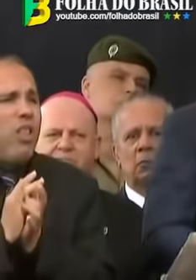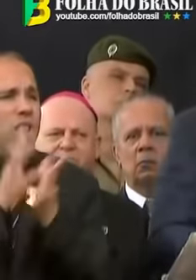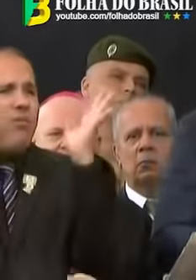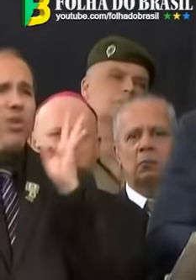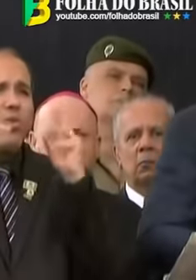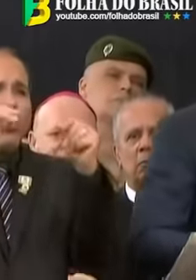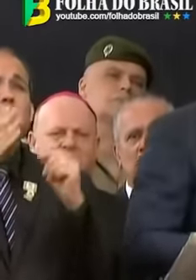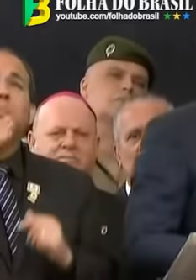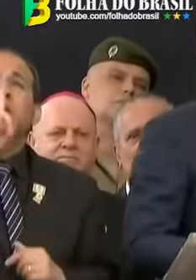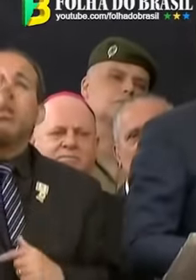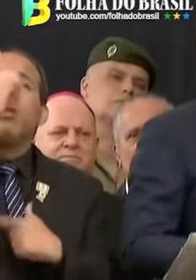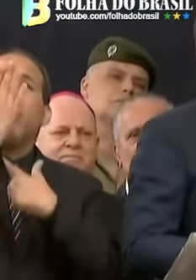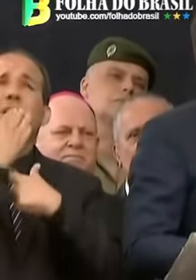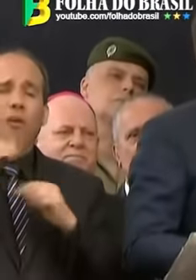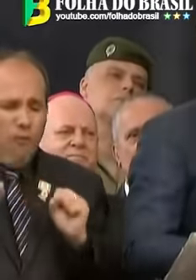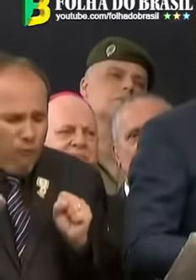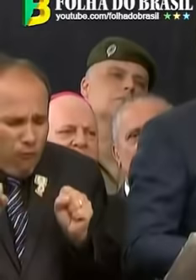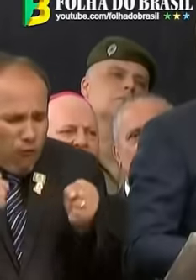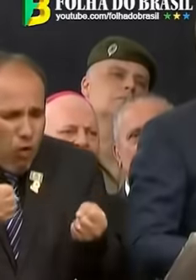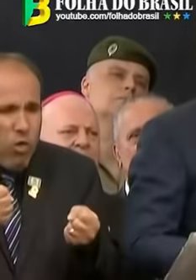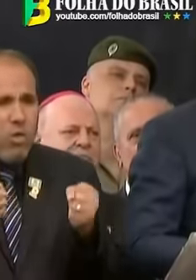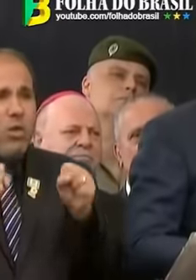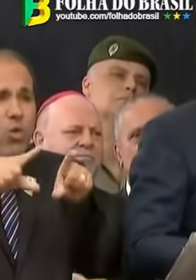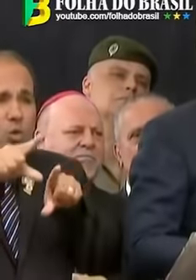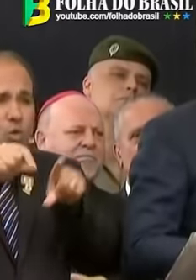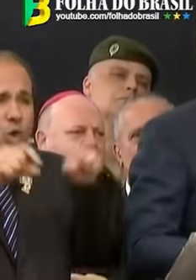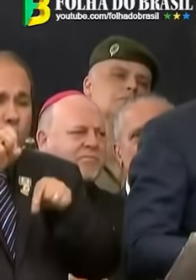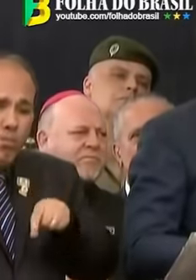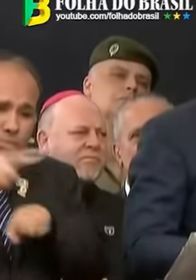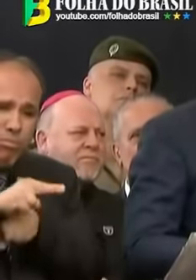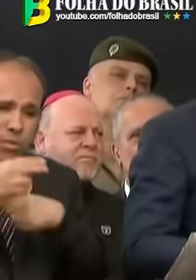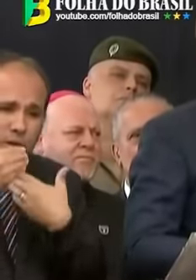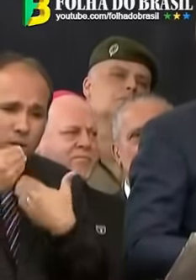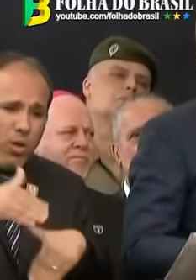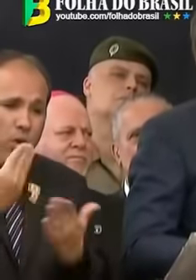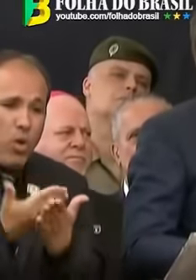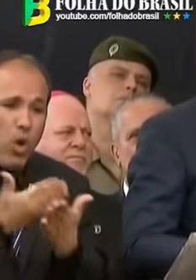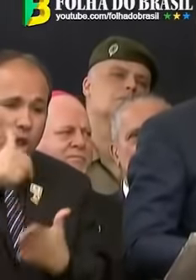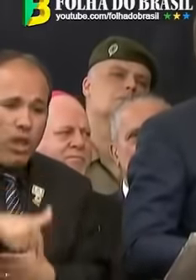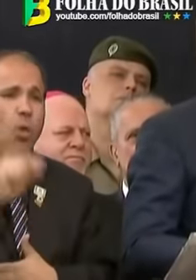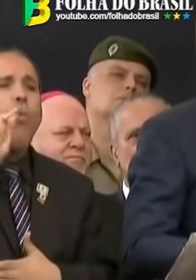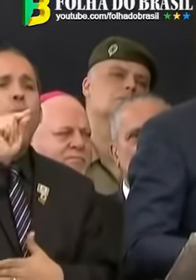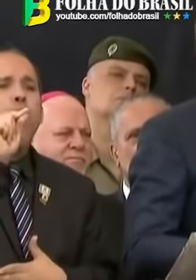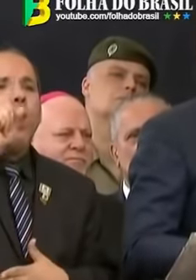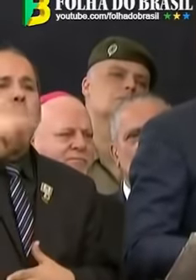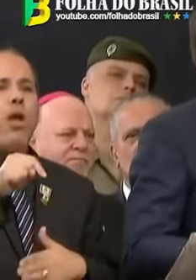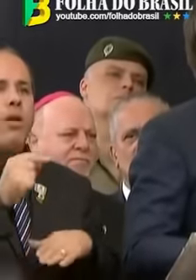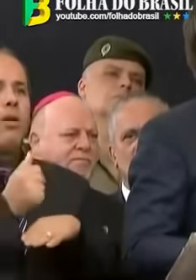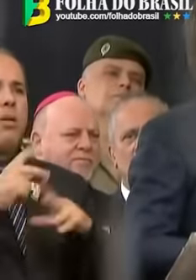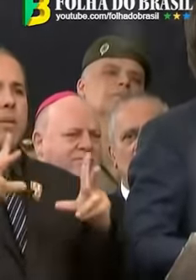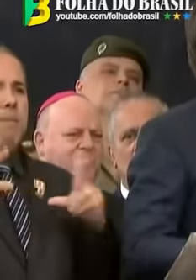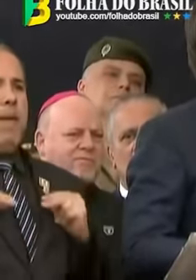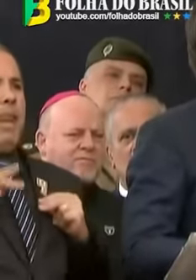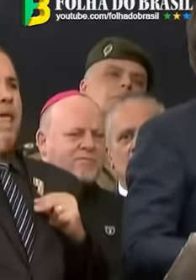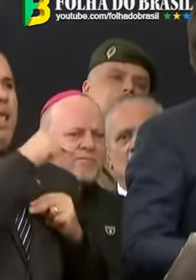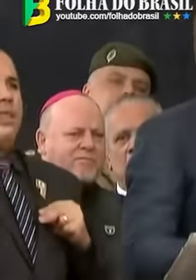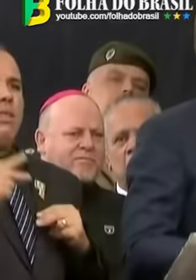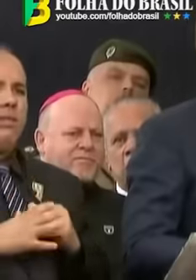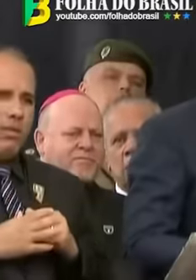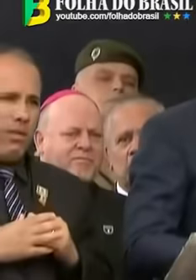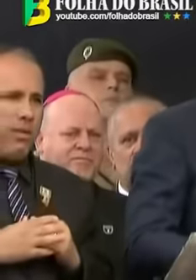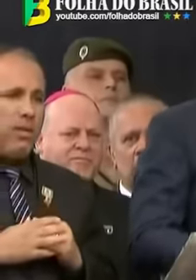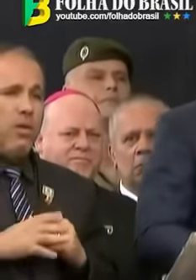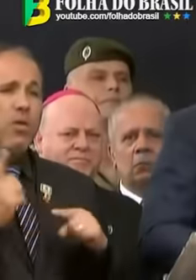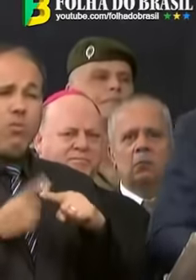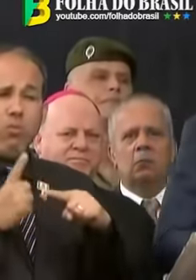que tenha força, de modo que o critério para adentrar o colégio militar seja a meritocracia, porque